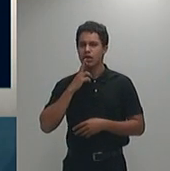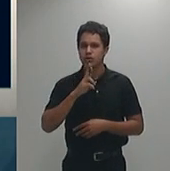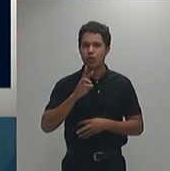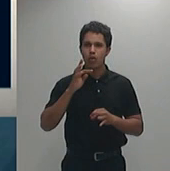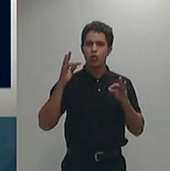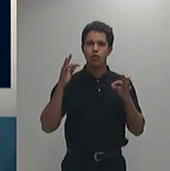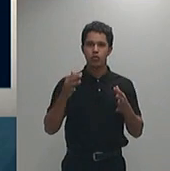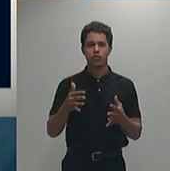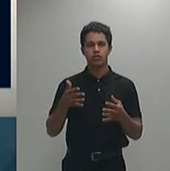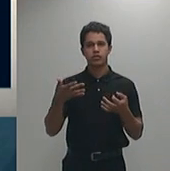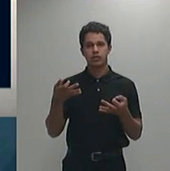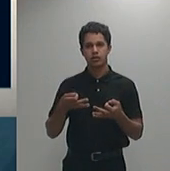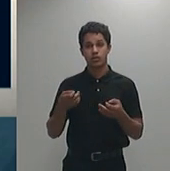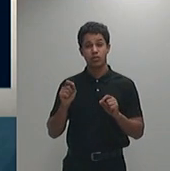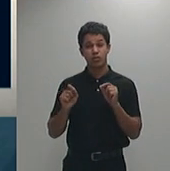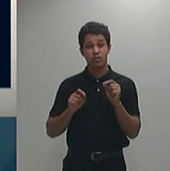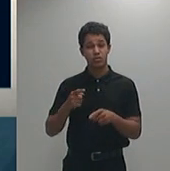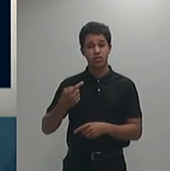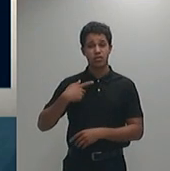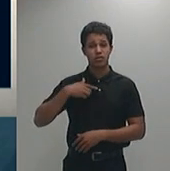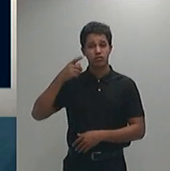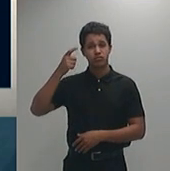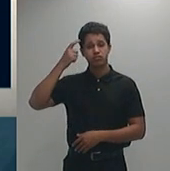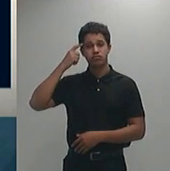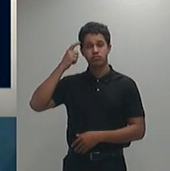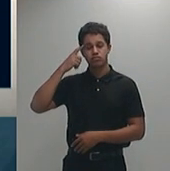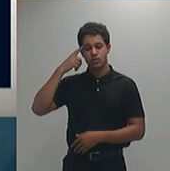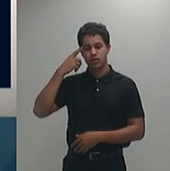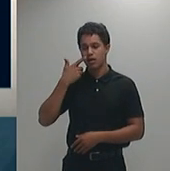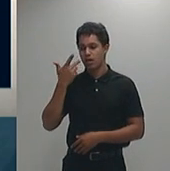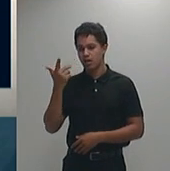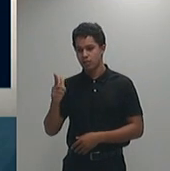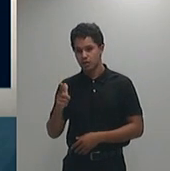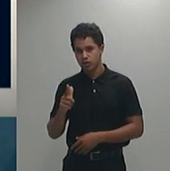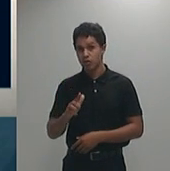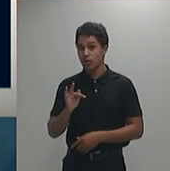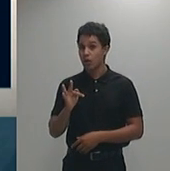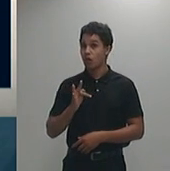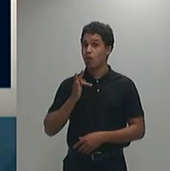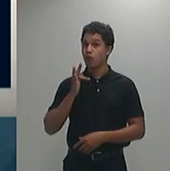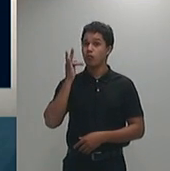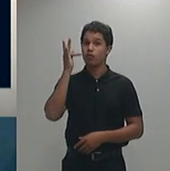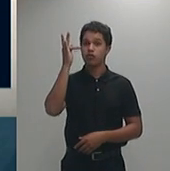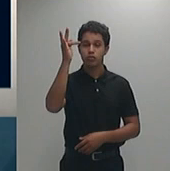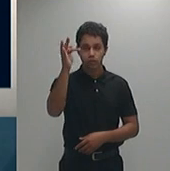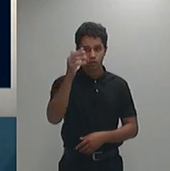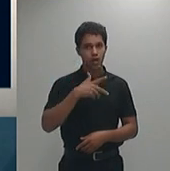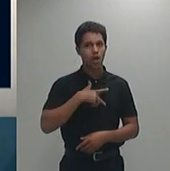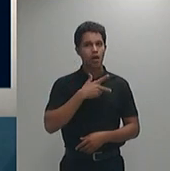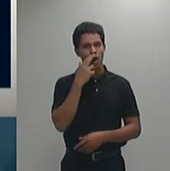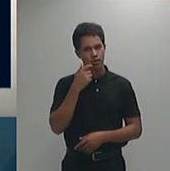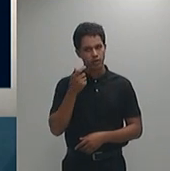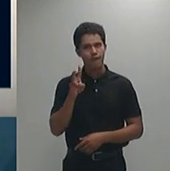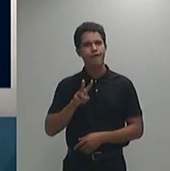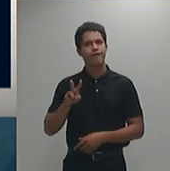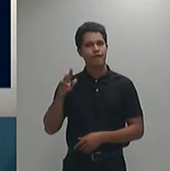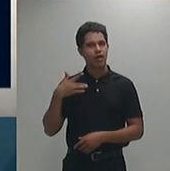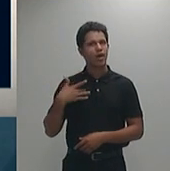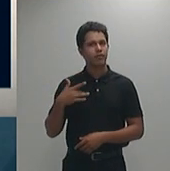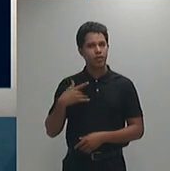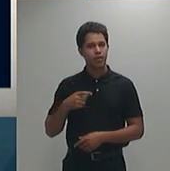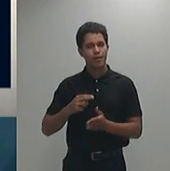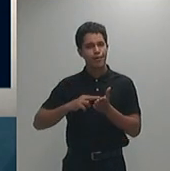o que eu estou pensando refletindo é no futuro e acho que vale a pena mandar uma